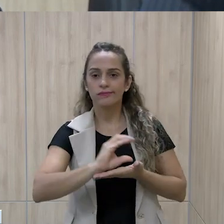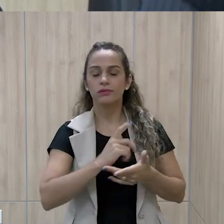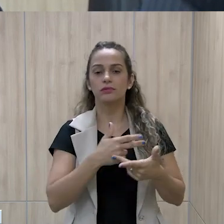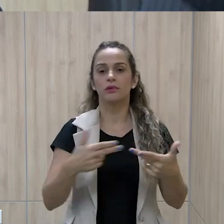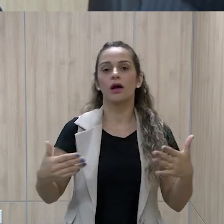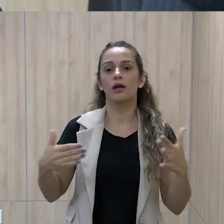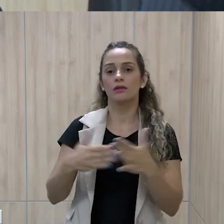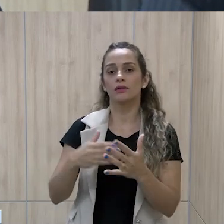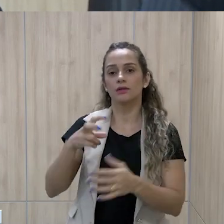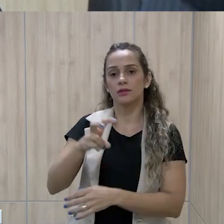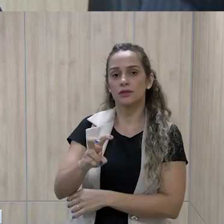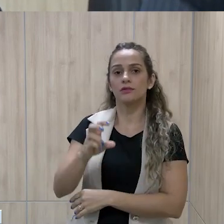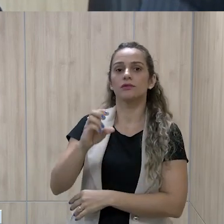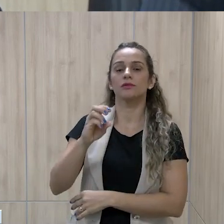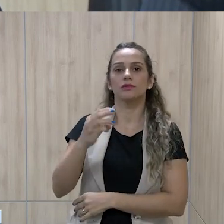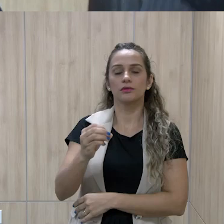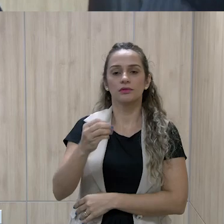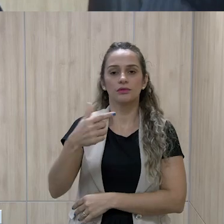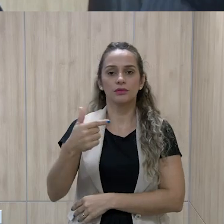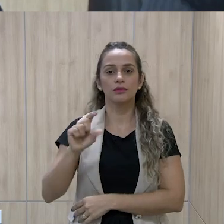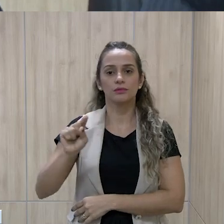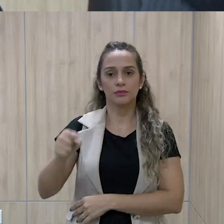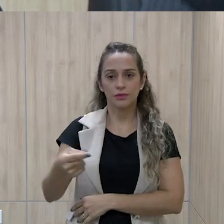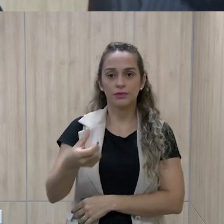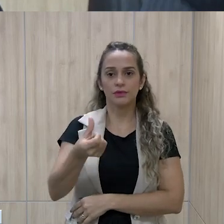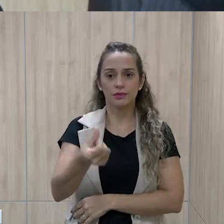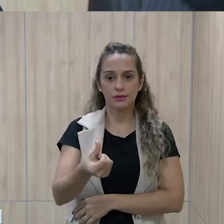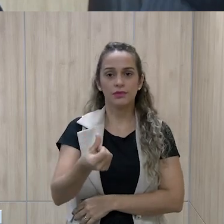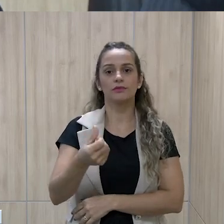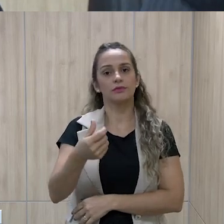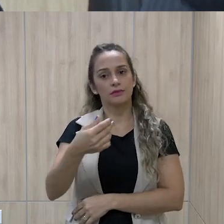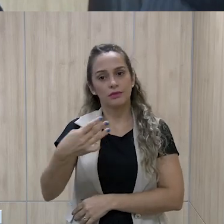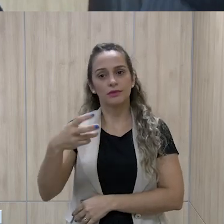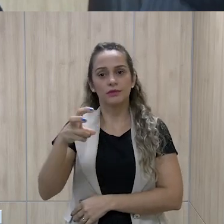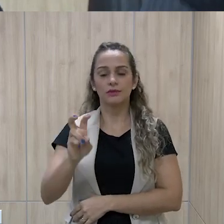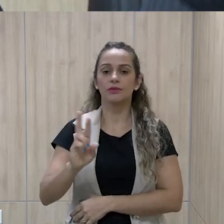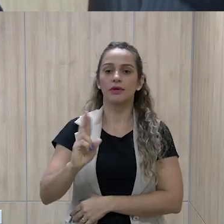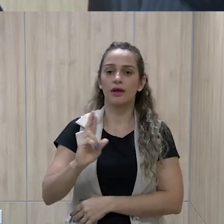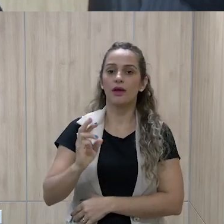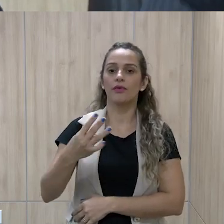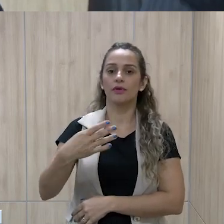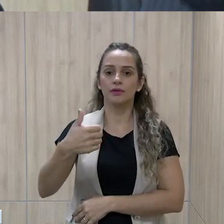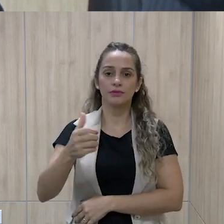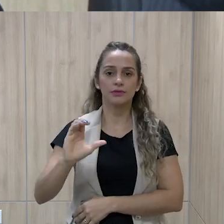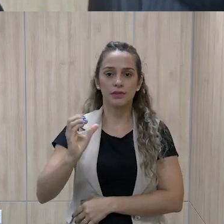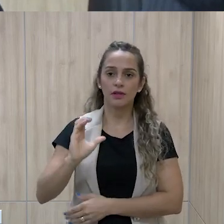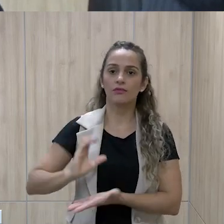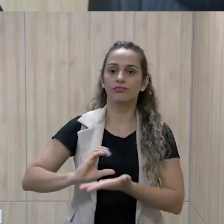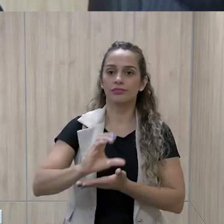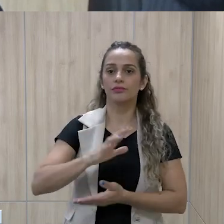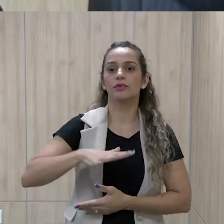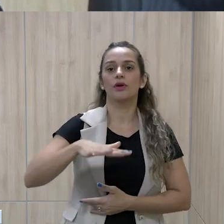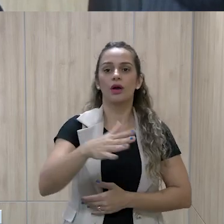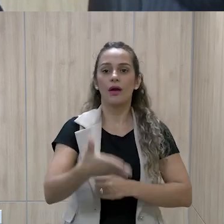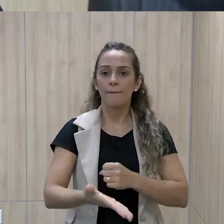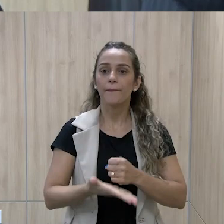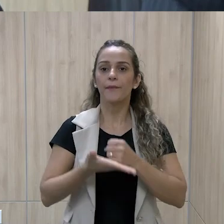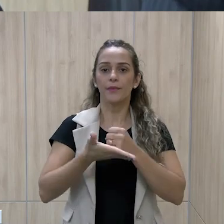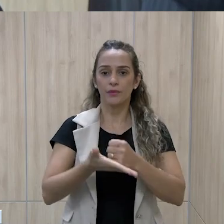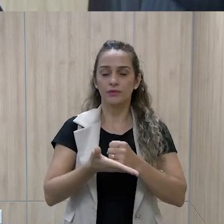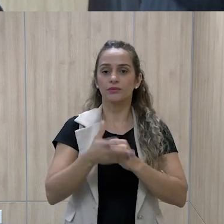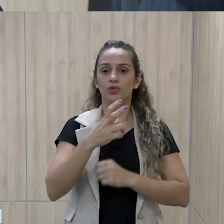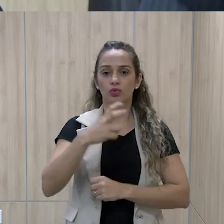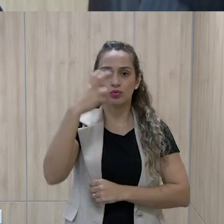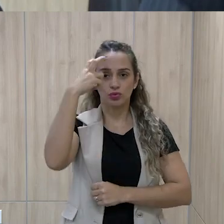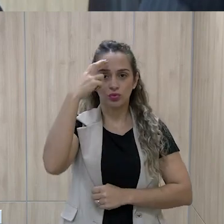financeiro até o valor de 532.635 reais com 40 centavos em favor da unidade orçamentária